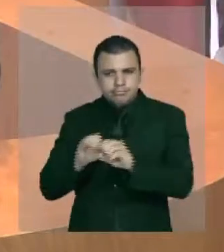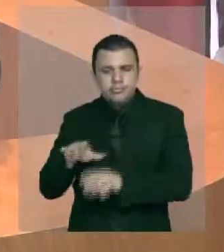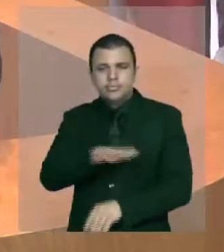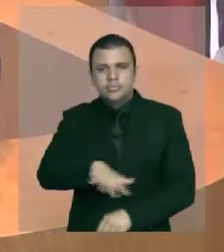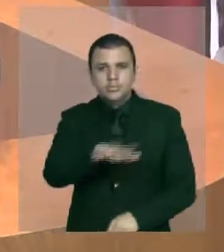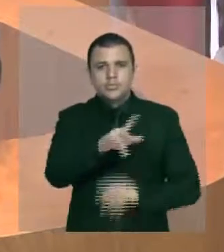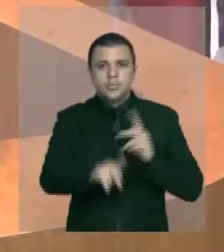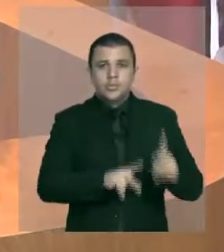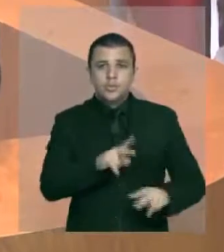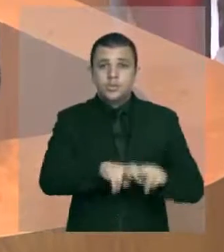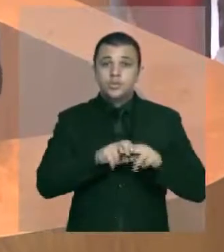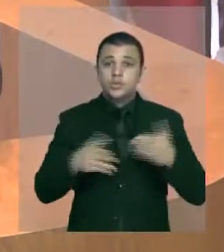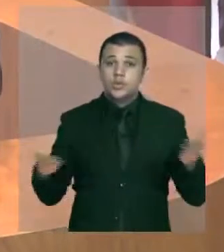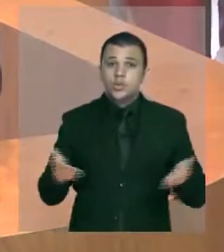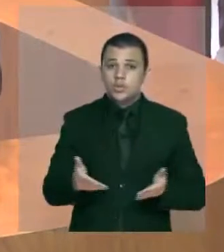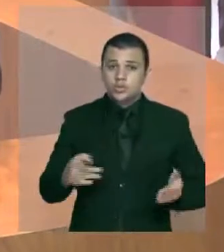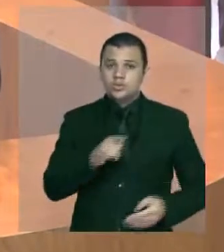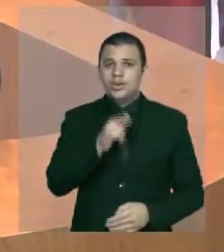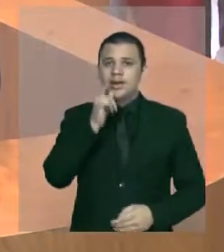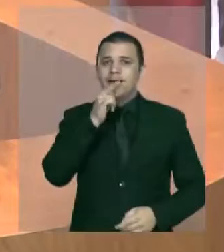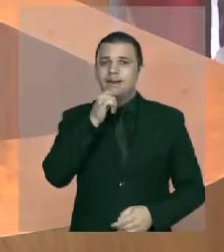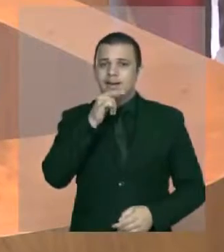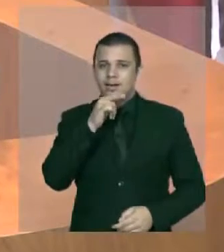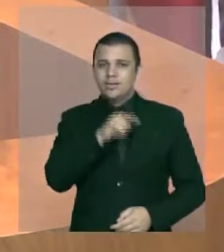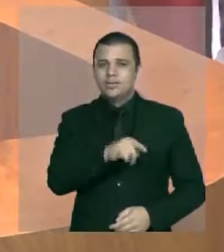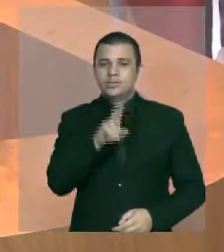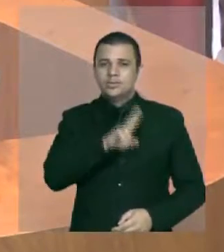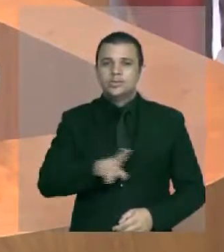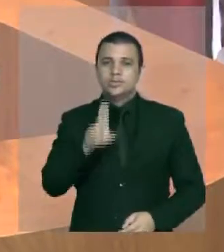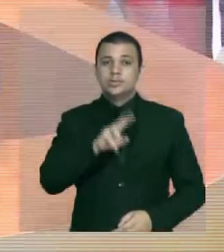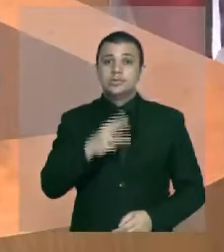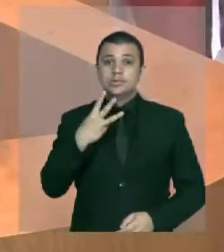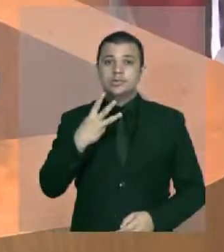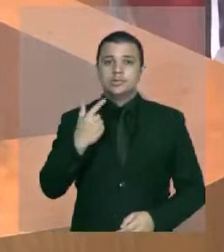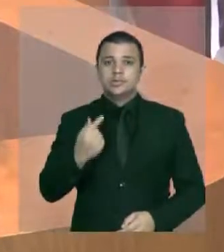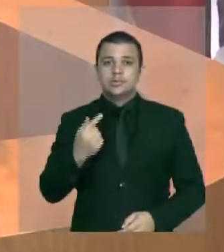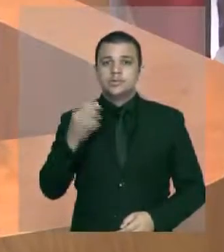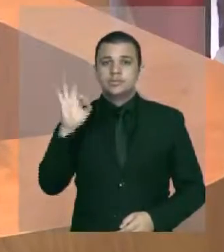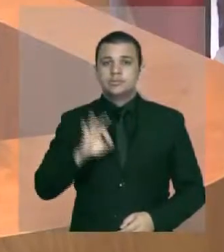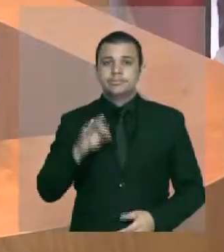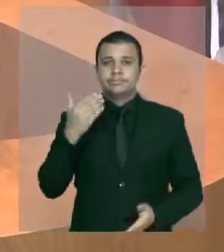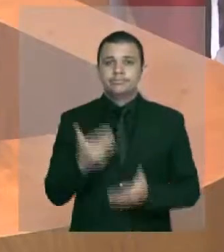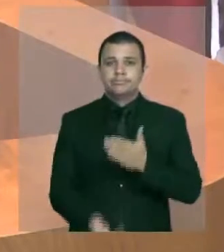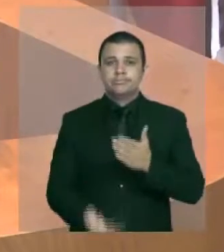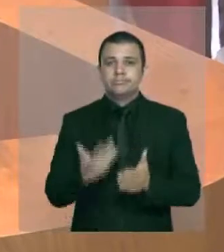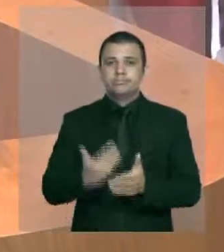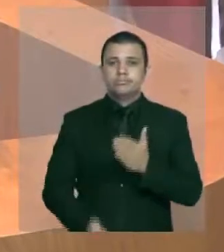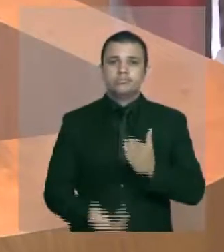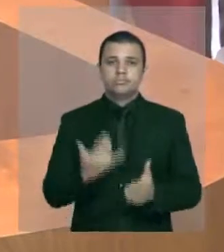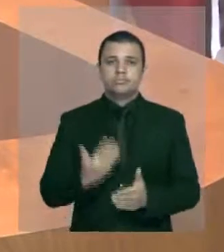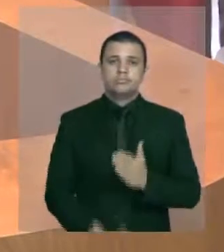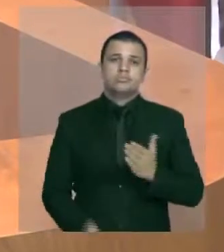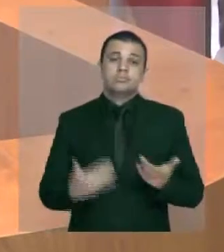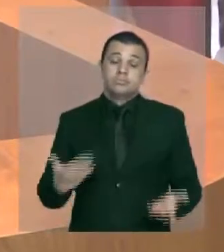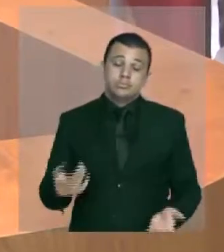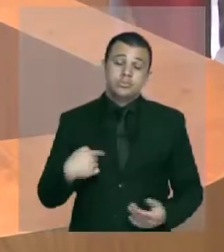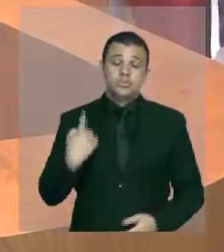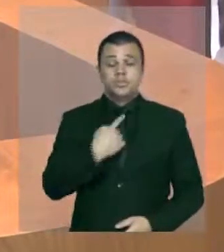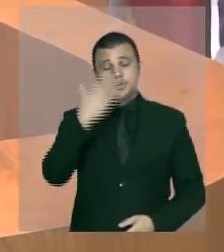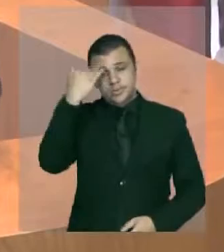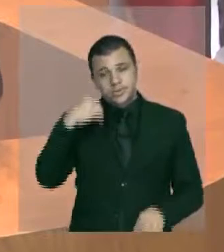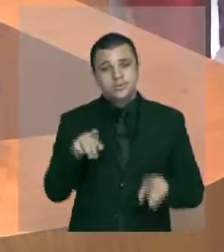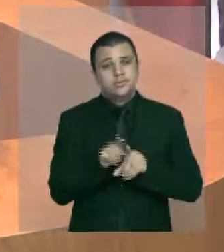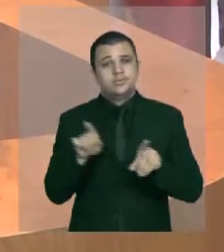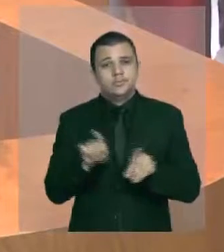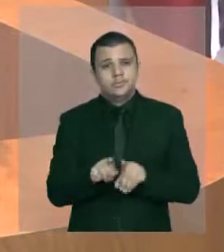água tratada, 37% quase é desperdiçada. Nós sabemos que muitas das